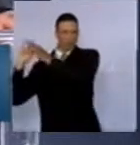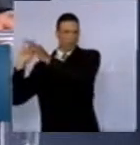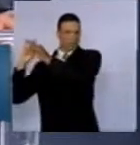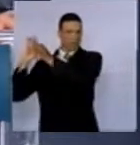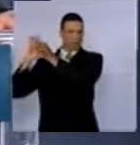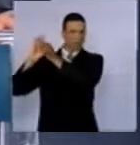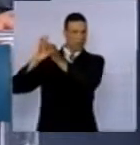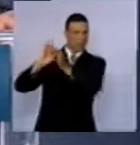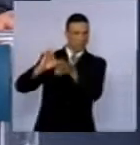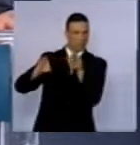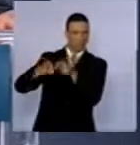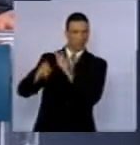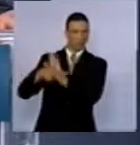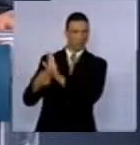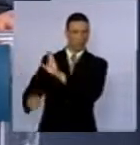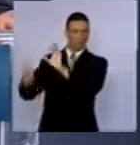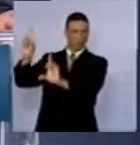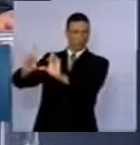televisão brasileira.